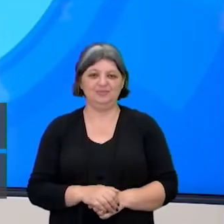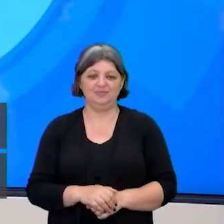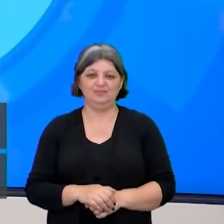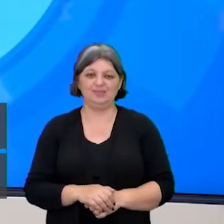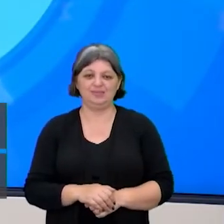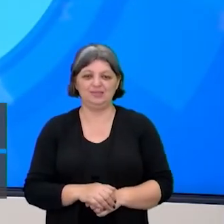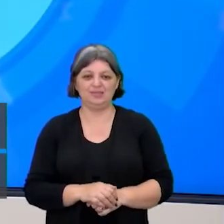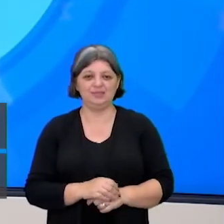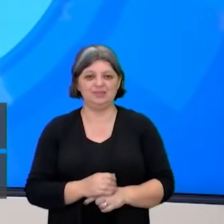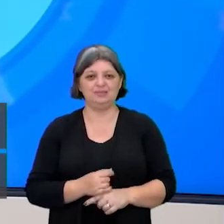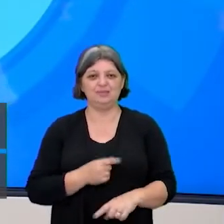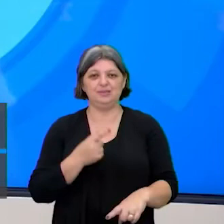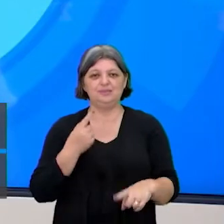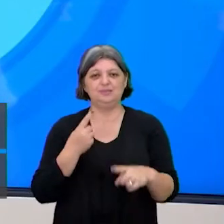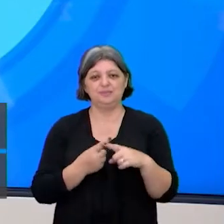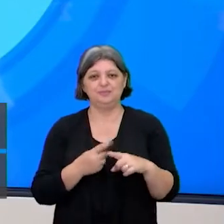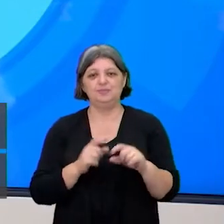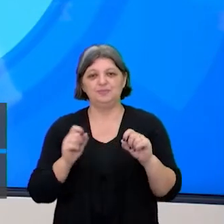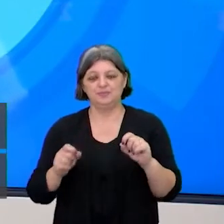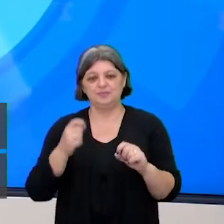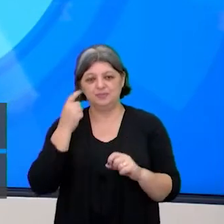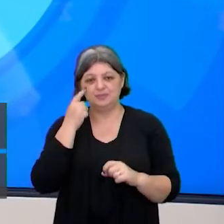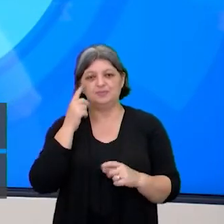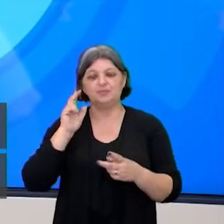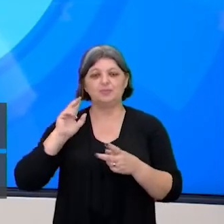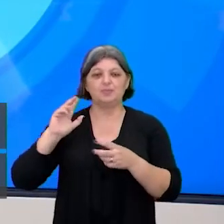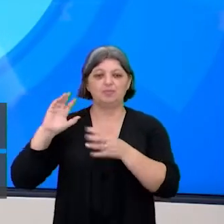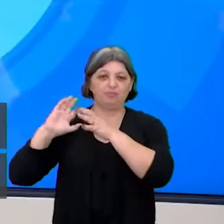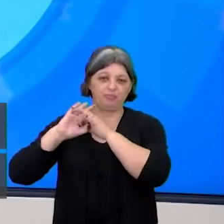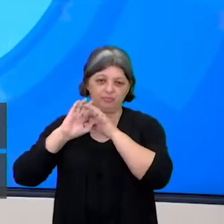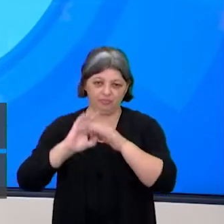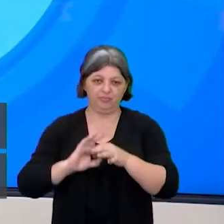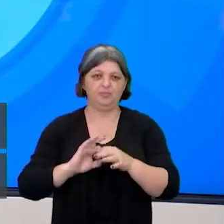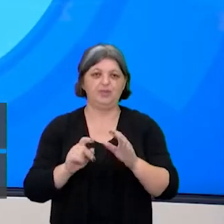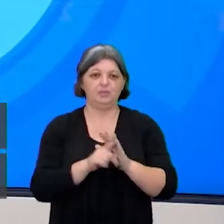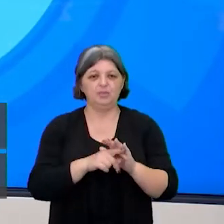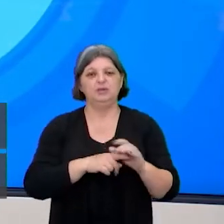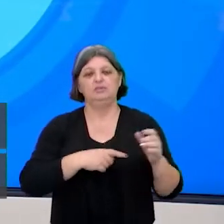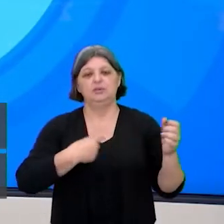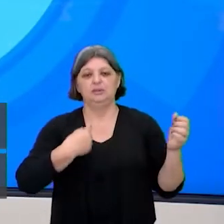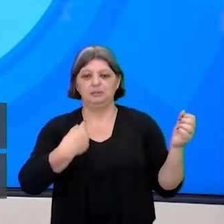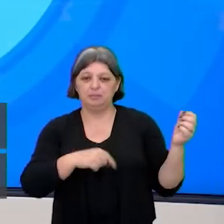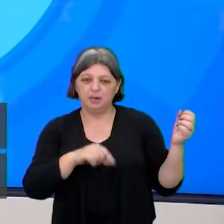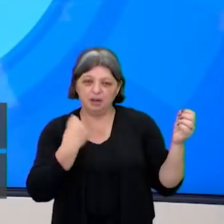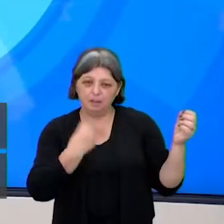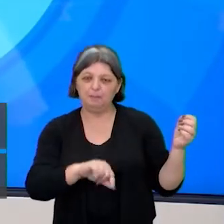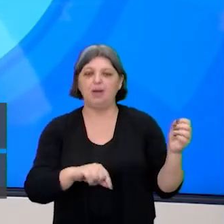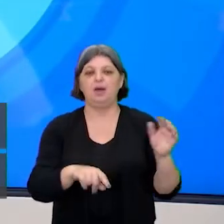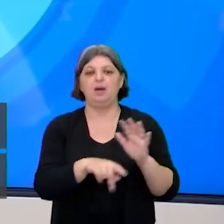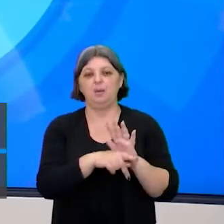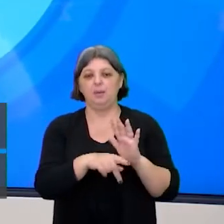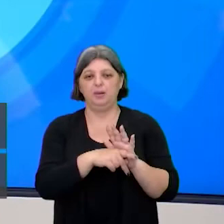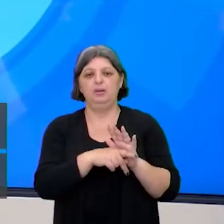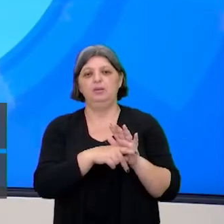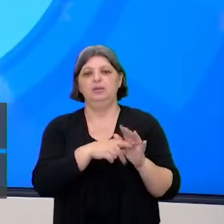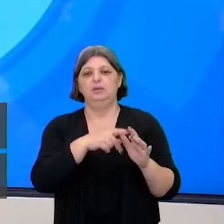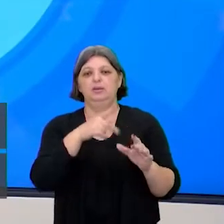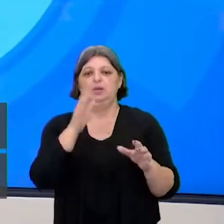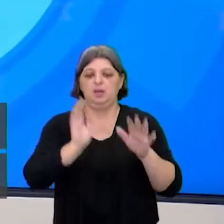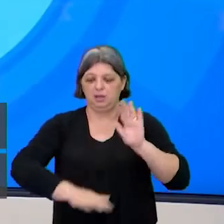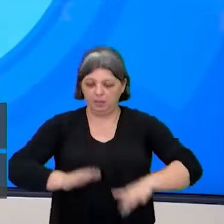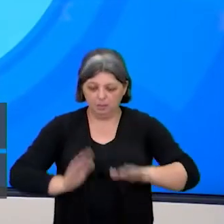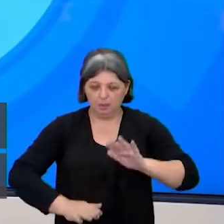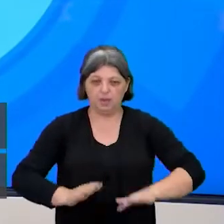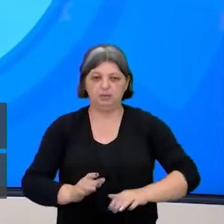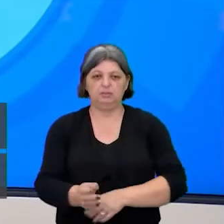que o ritmo ali, todo o contexto é feito com o berimbau, atabaques. E se não tiver atabaques nem a berimbau, só